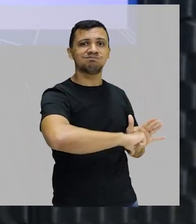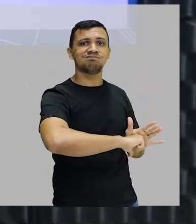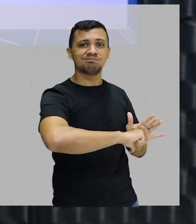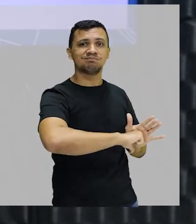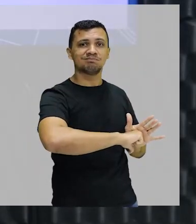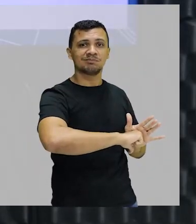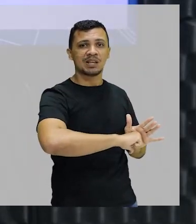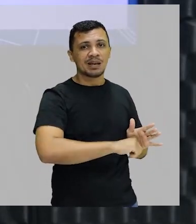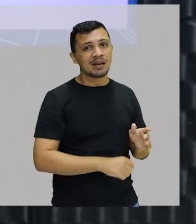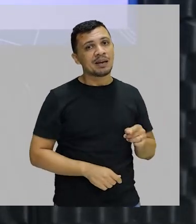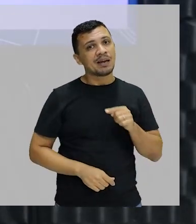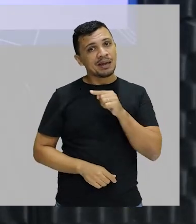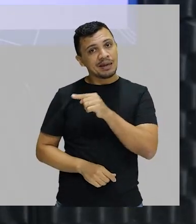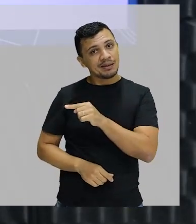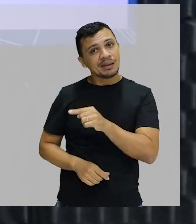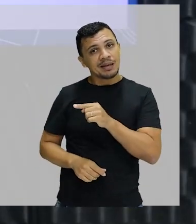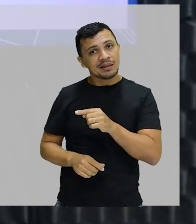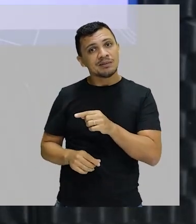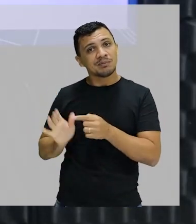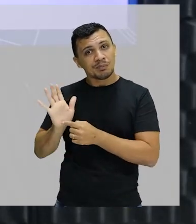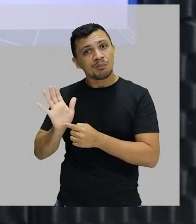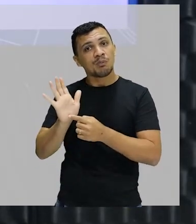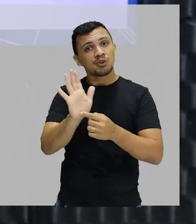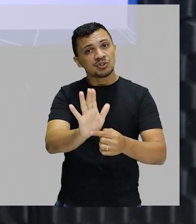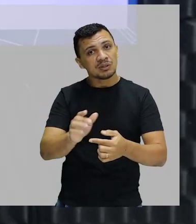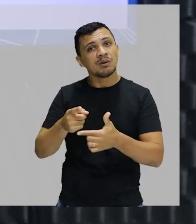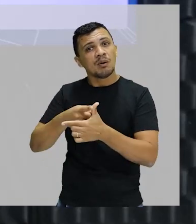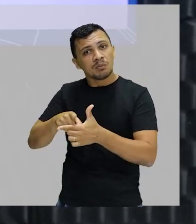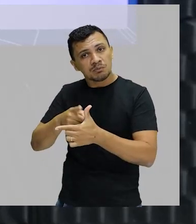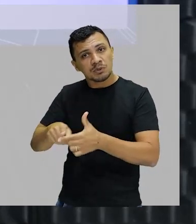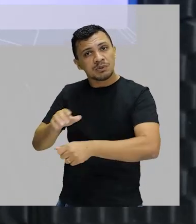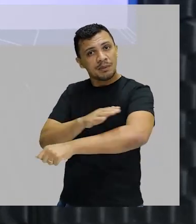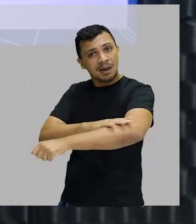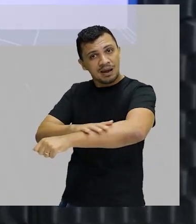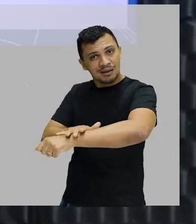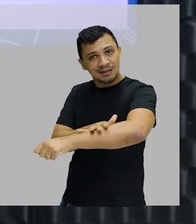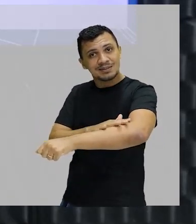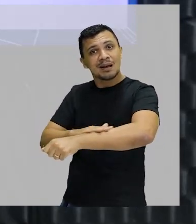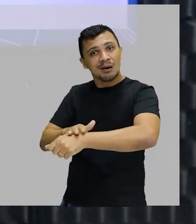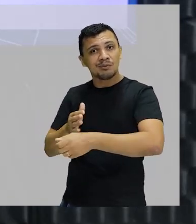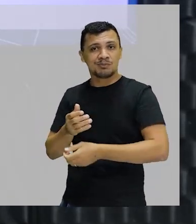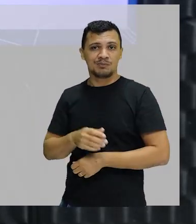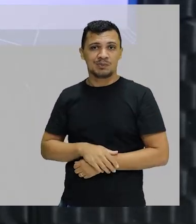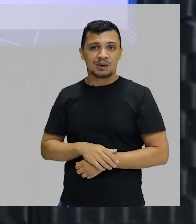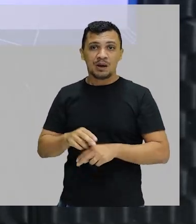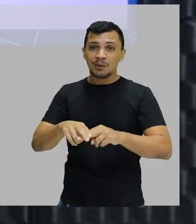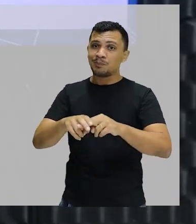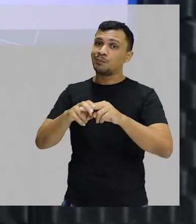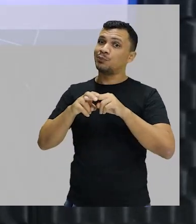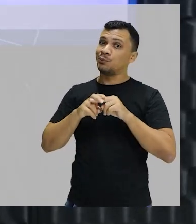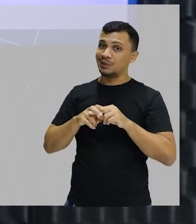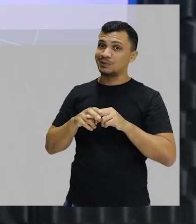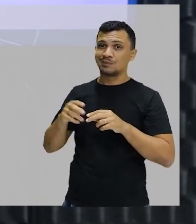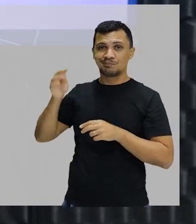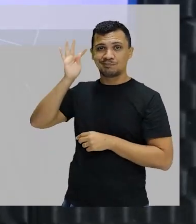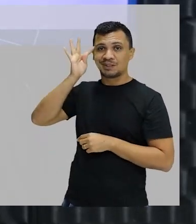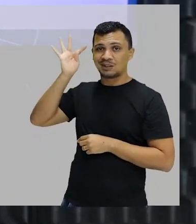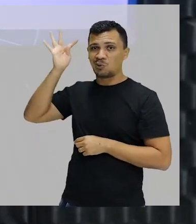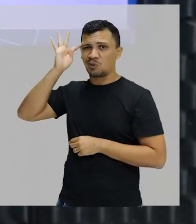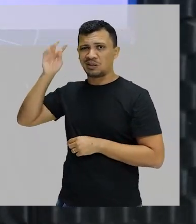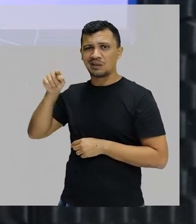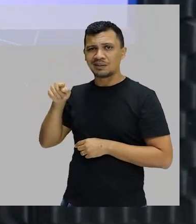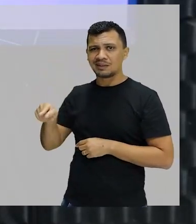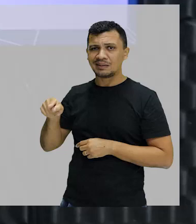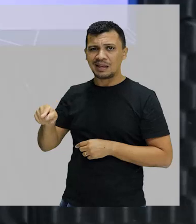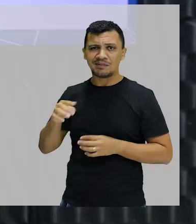colocando isso como uma questão racial, como uma questão étnica também. Por isso que a teoria do Lombroso, como eu te falei, ela não foi tão bem aceita